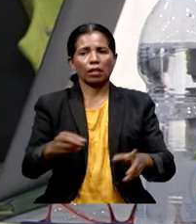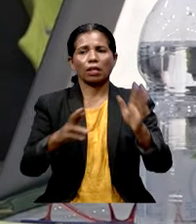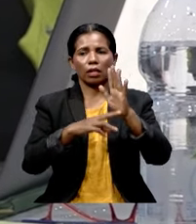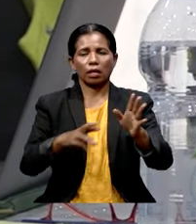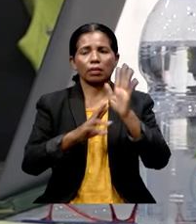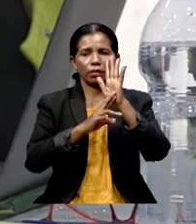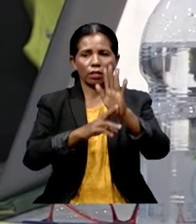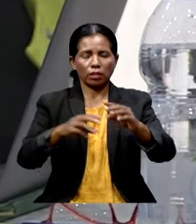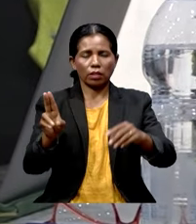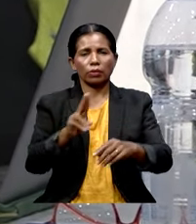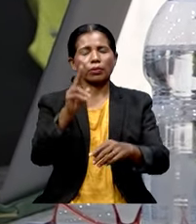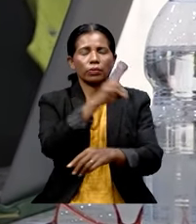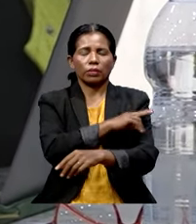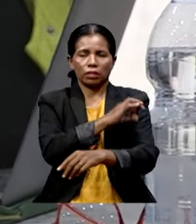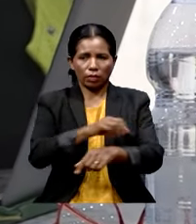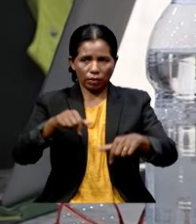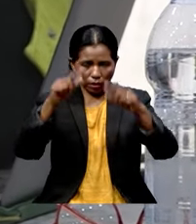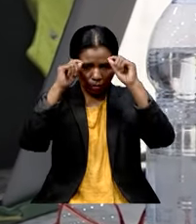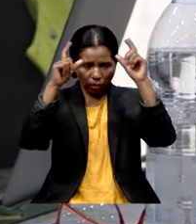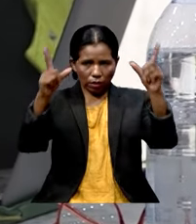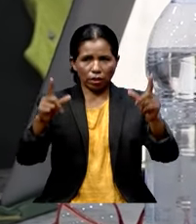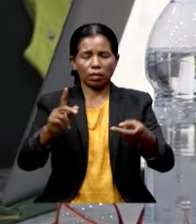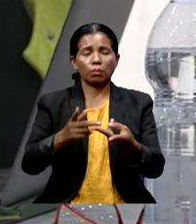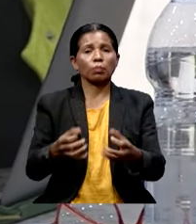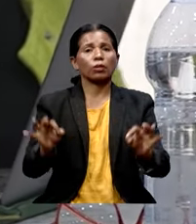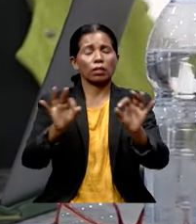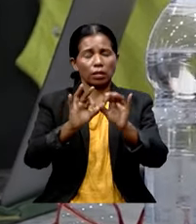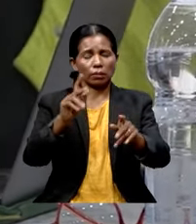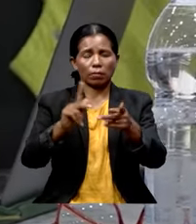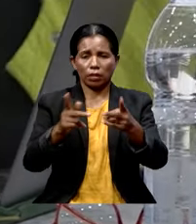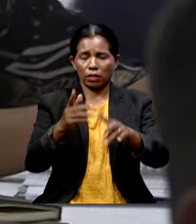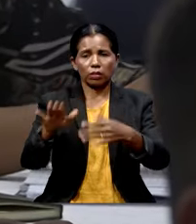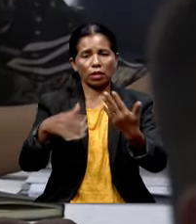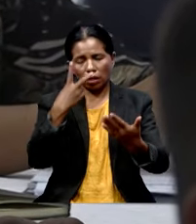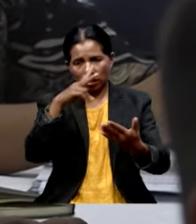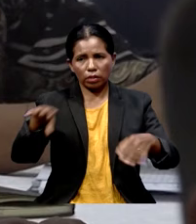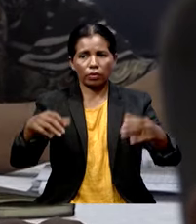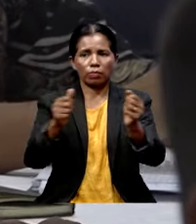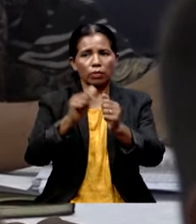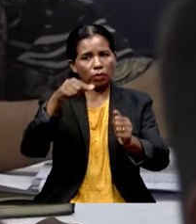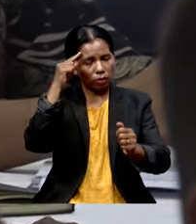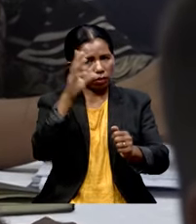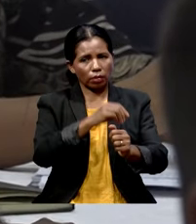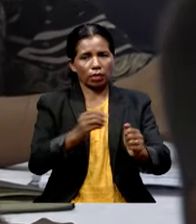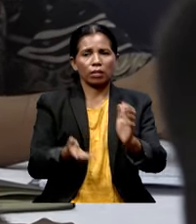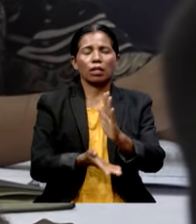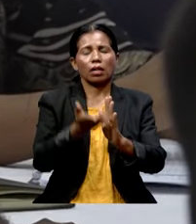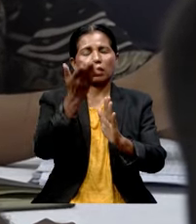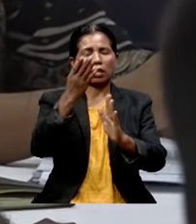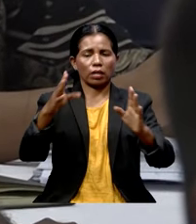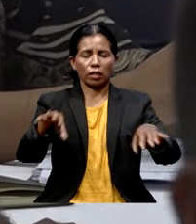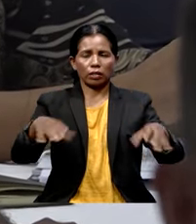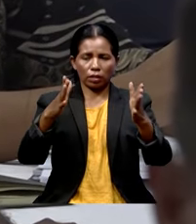UNICEF Timor-Leste, até tem fórum ida nem importante para parceiro Sira, a Tubele assegura serviço a muito com o governo, onde Bele assa recursos humanos, não